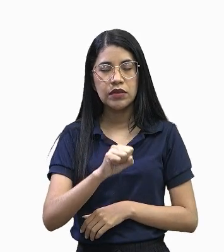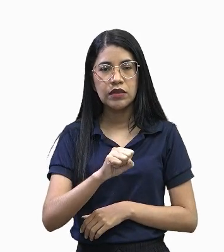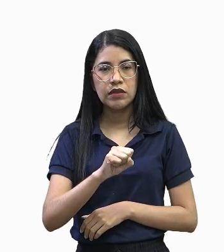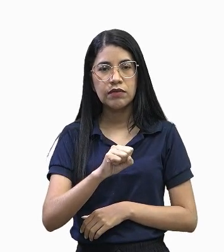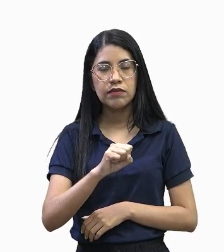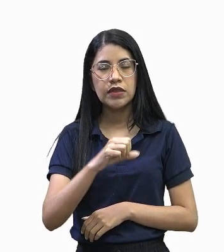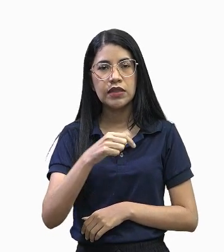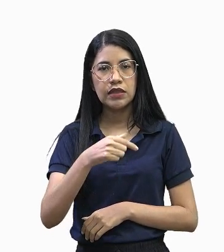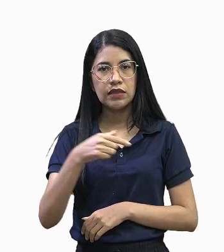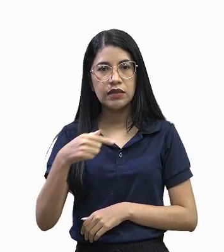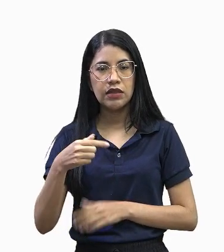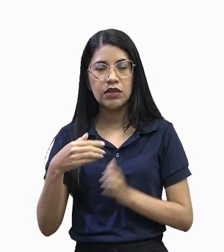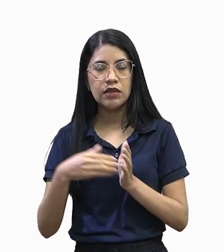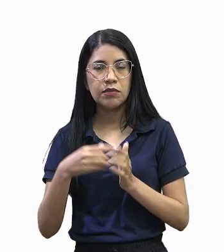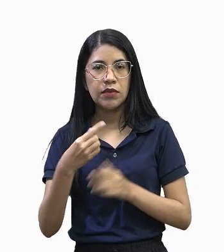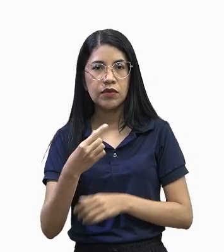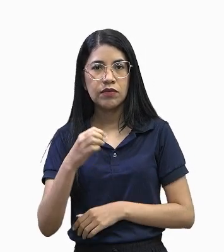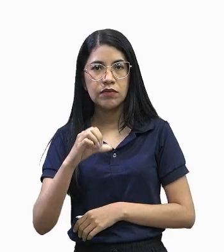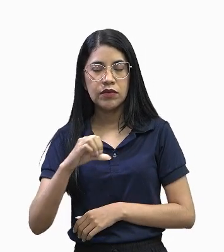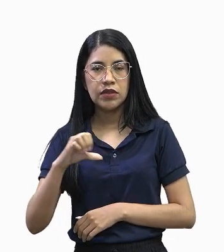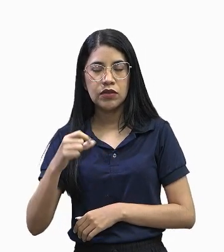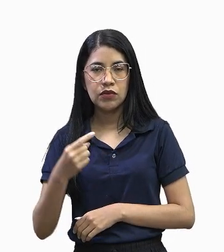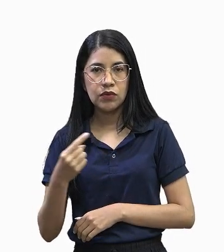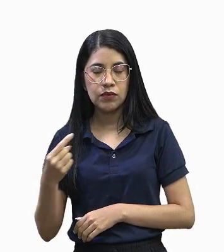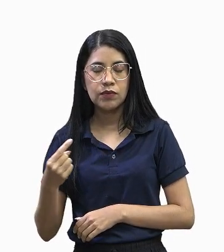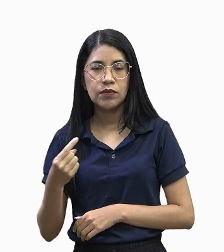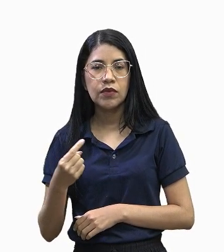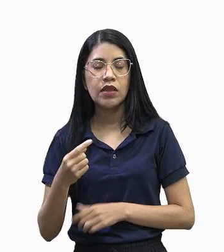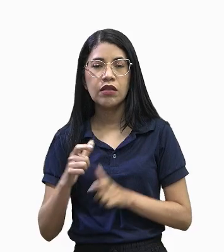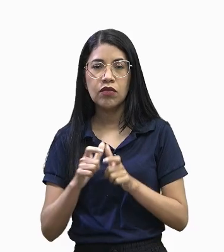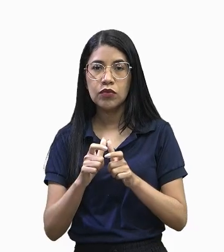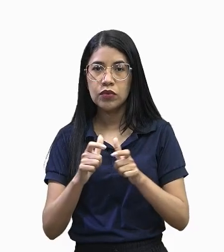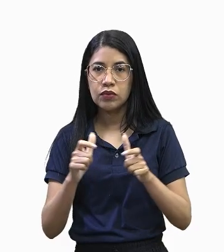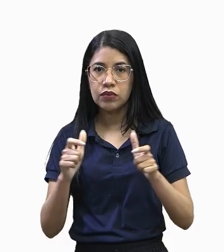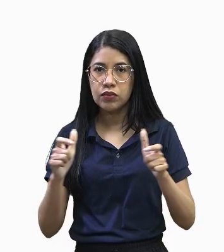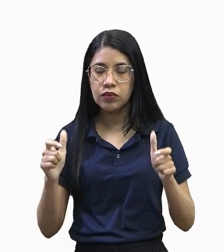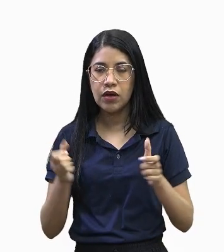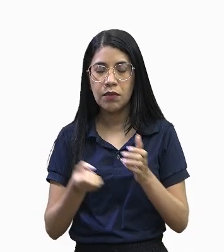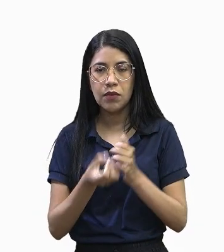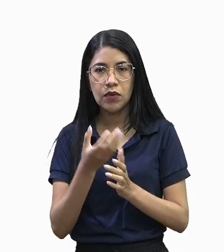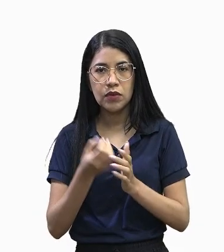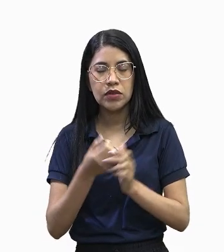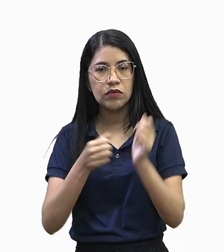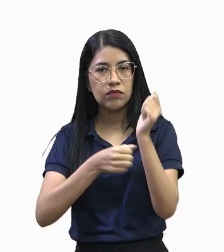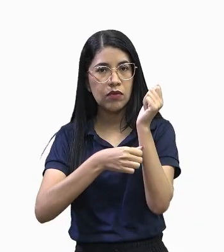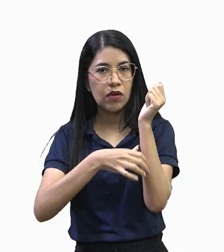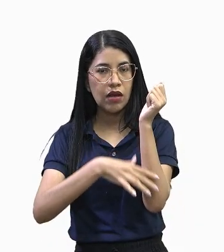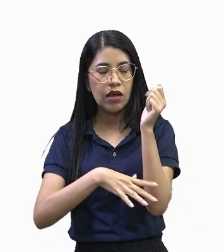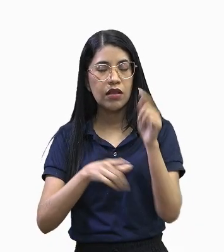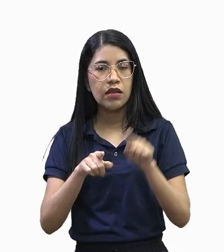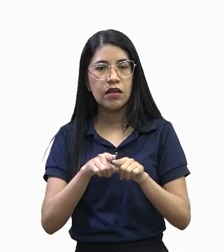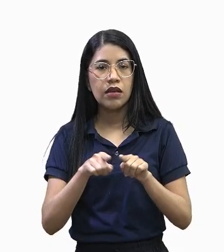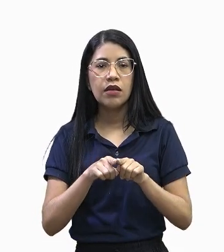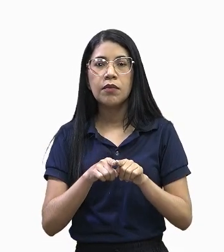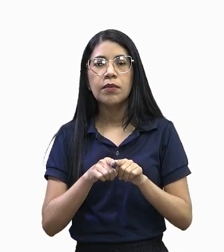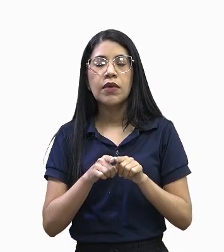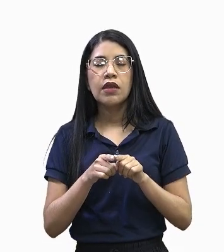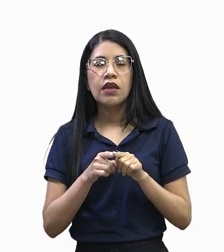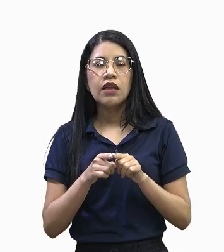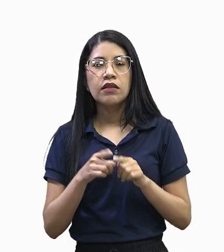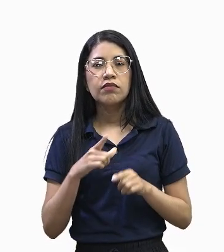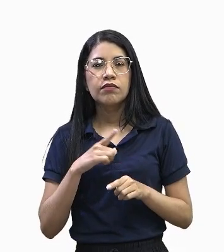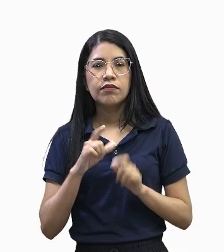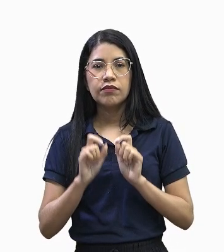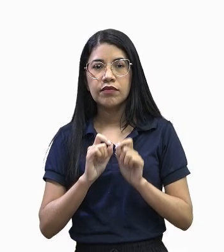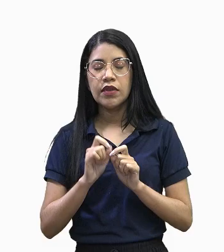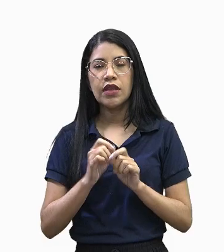1877 a 1911, houve um aumento considerável na produção da borracha, que devido às primitivas técnicas de